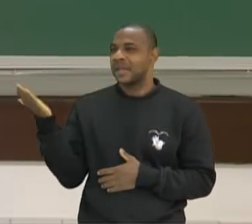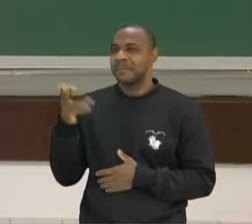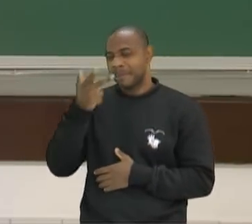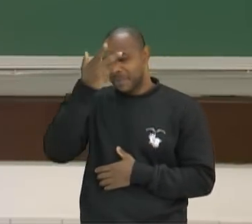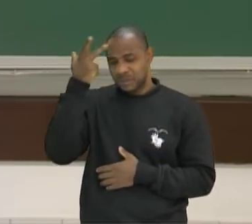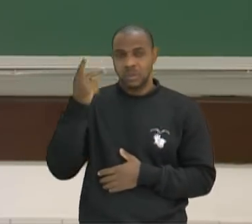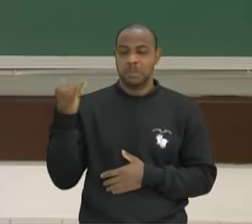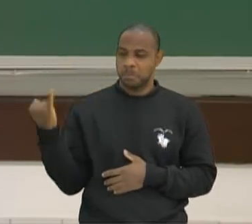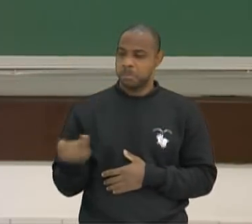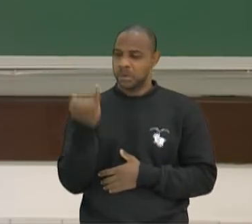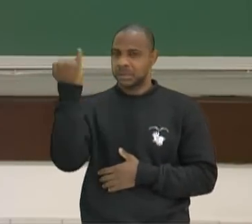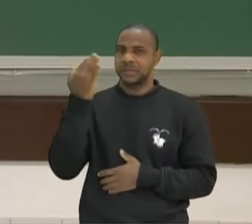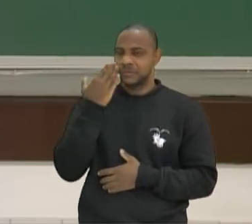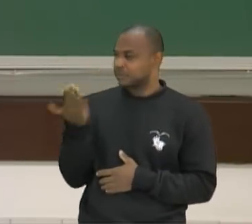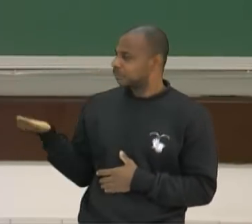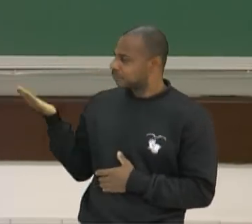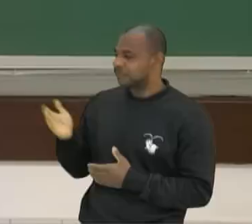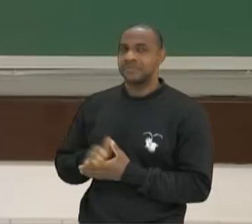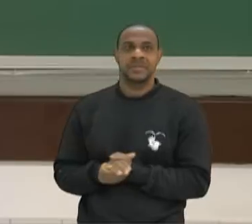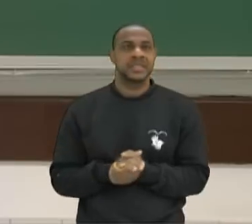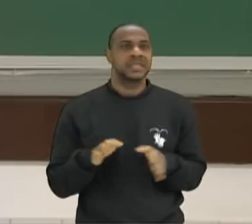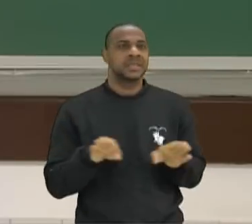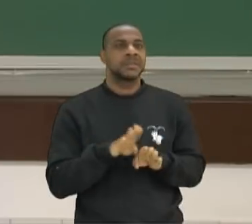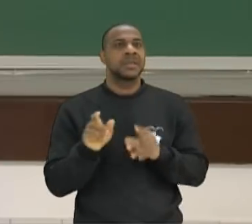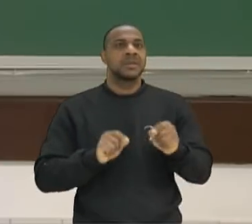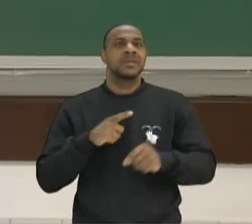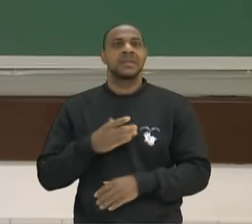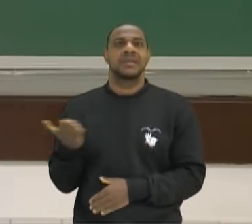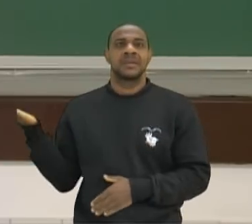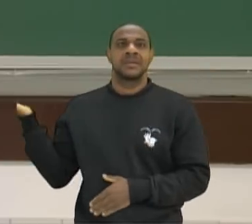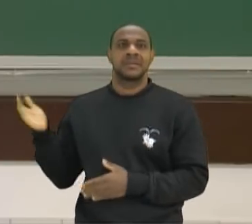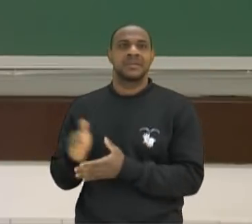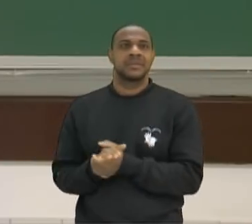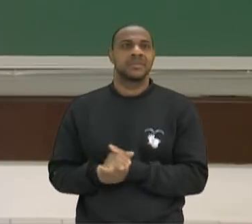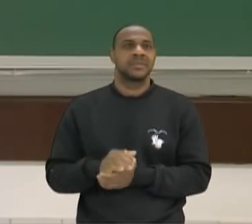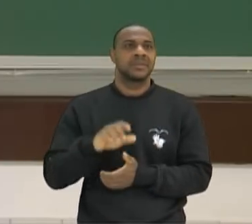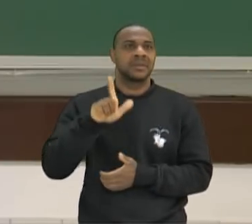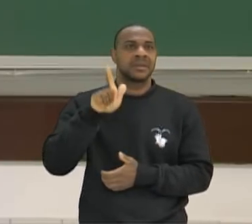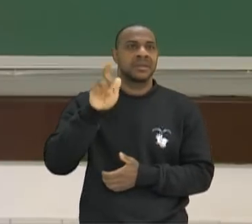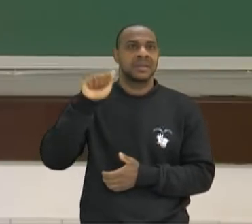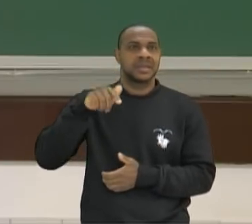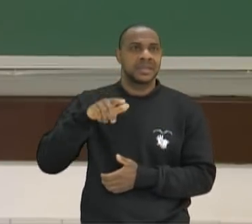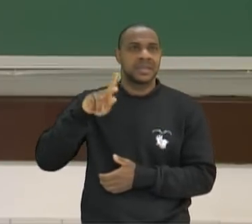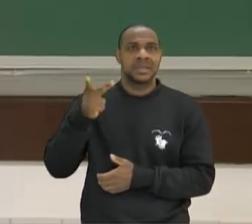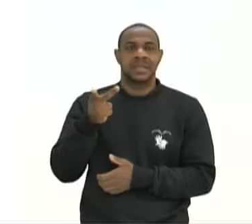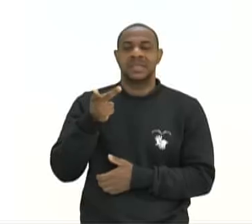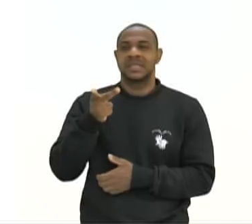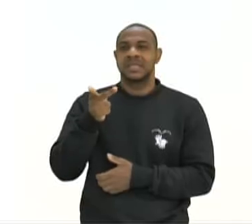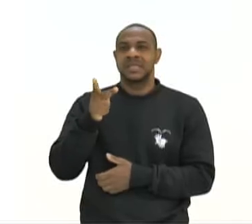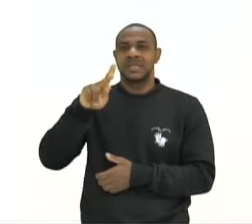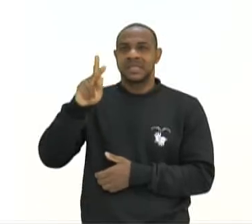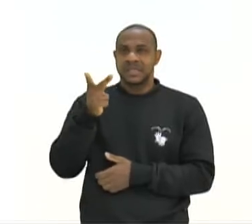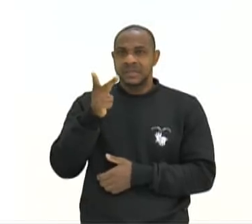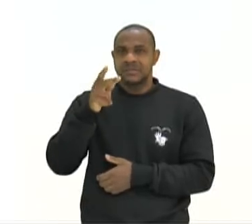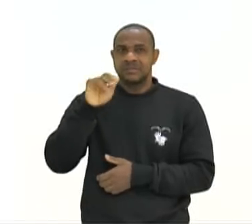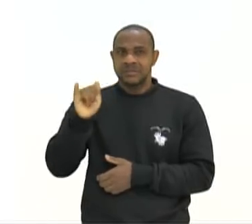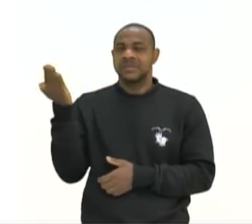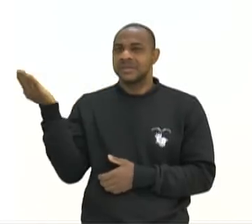querida. Que mais? Agora nós temos o Gandhi. O que o Gandhi fez,